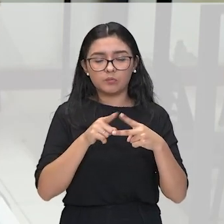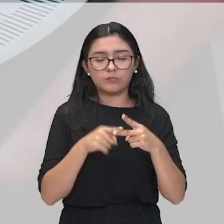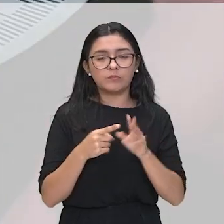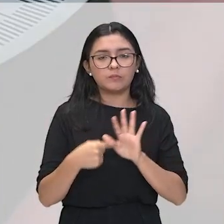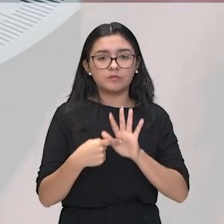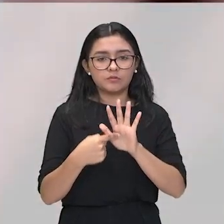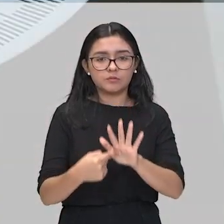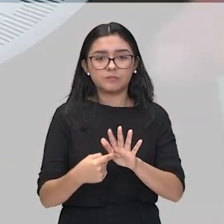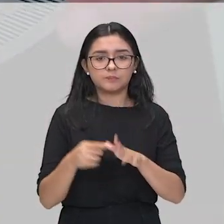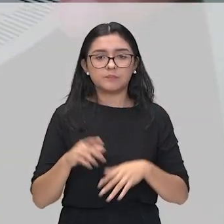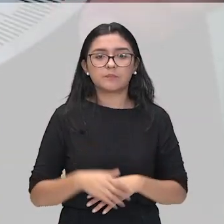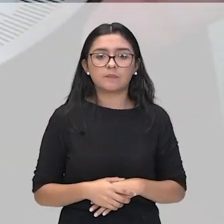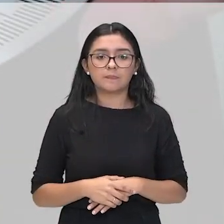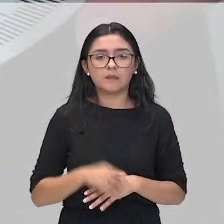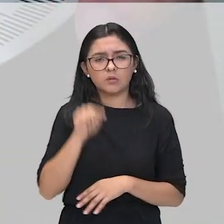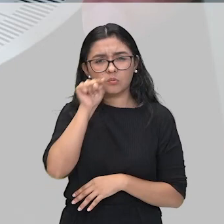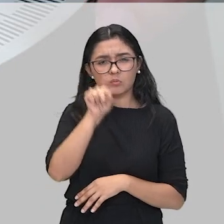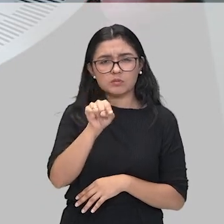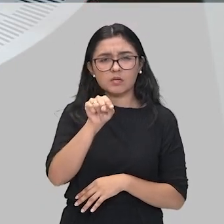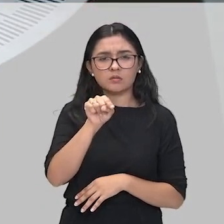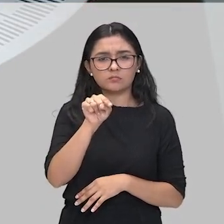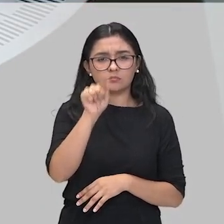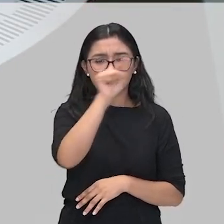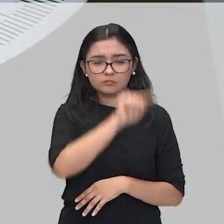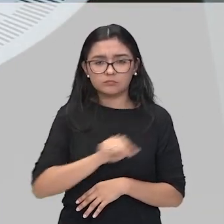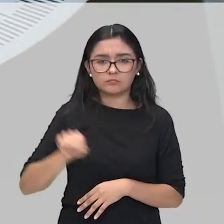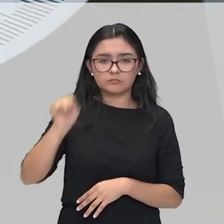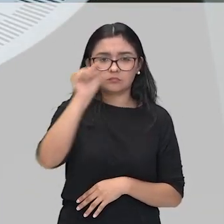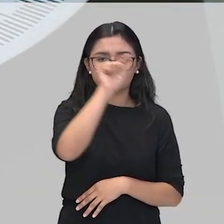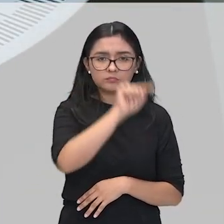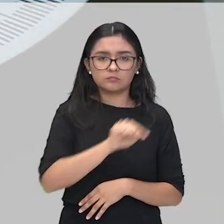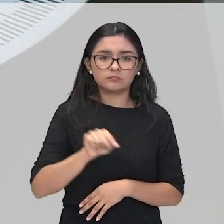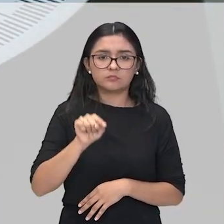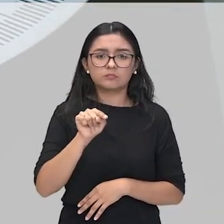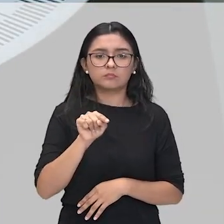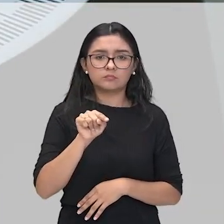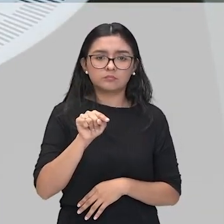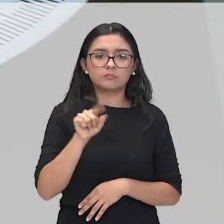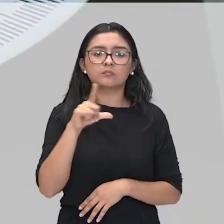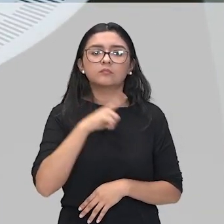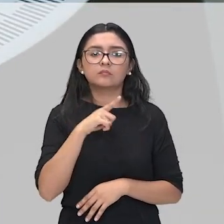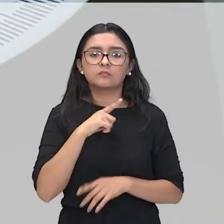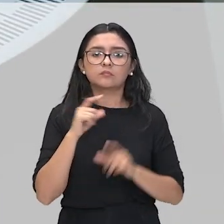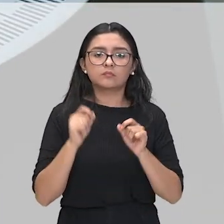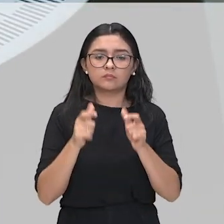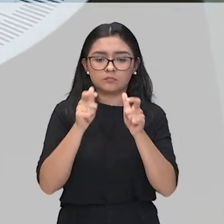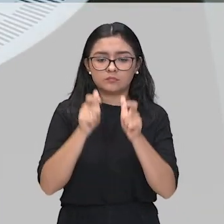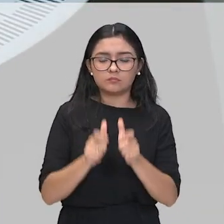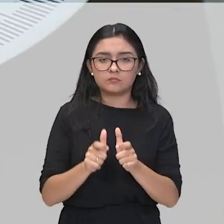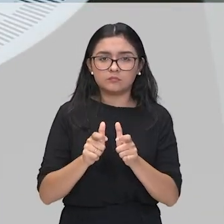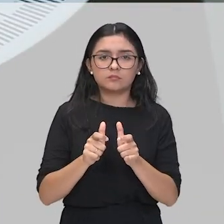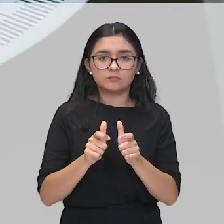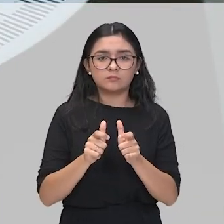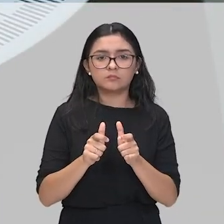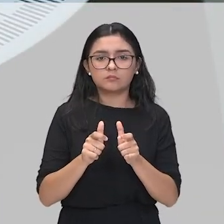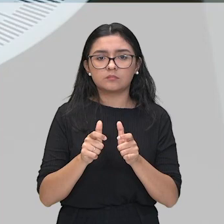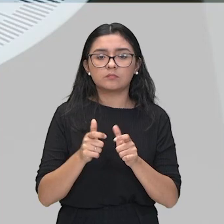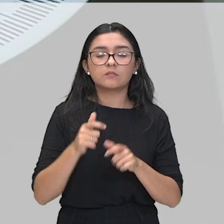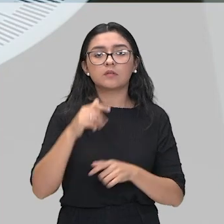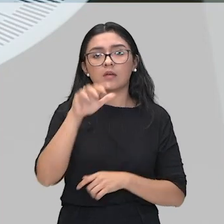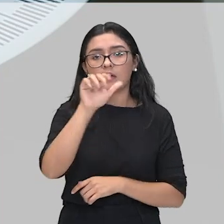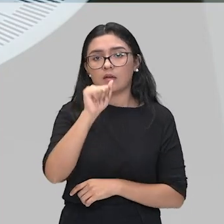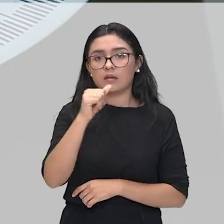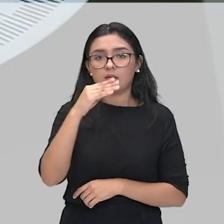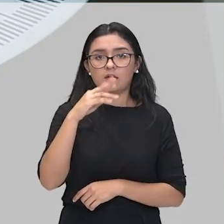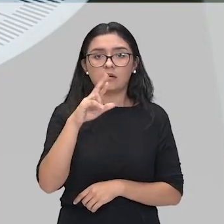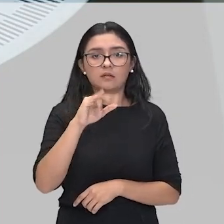No centro desse círculo graduado, nós vamos colocar uma pequena placa de acrílico. Essa placa de acrílico